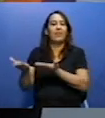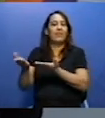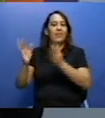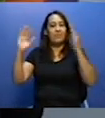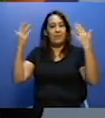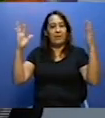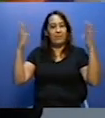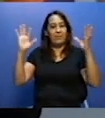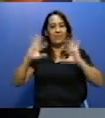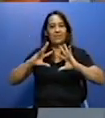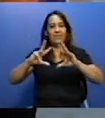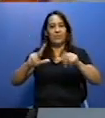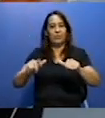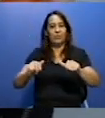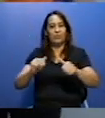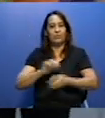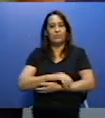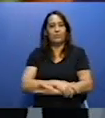Parabéns a todos, tá bom?